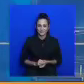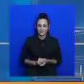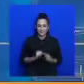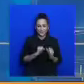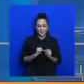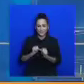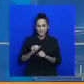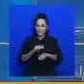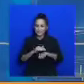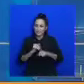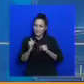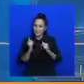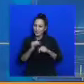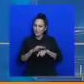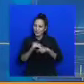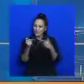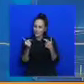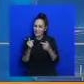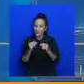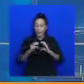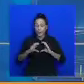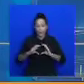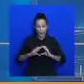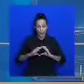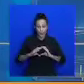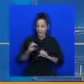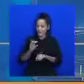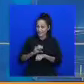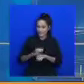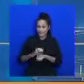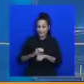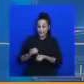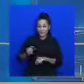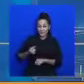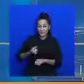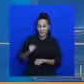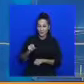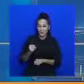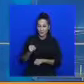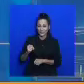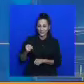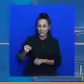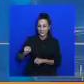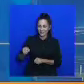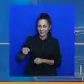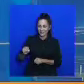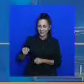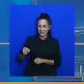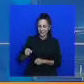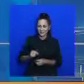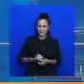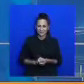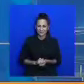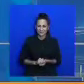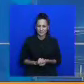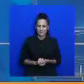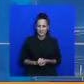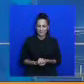Pode chamar que a sorte vem, vem sorte, vem sorte. Bola cinza, número 88. Cinza,